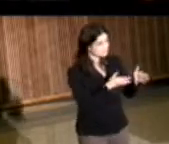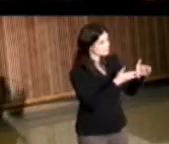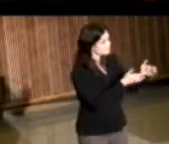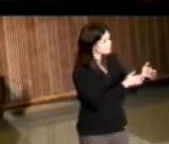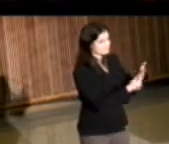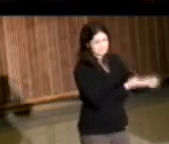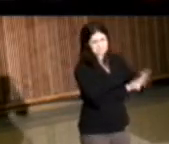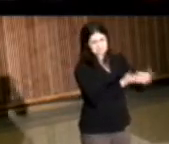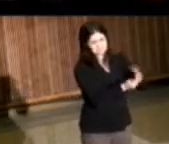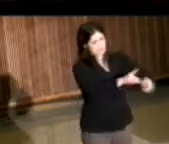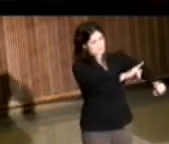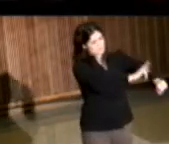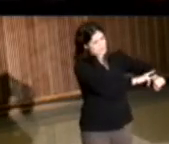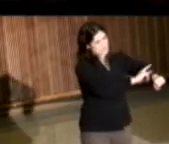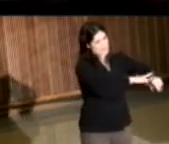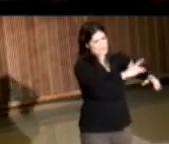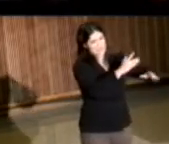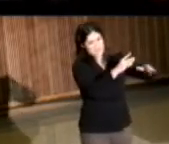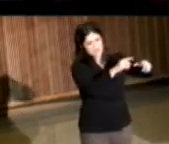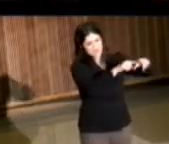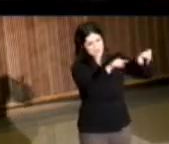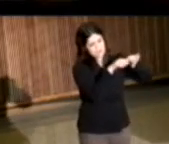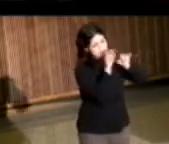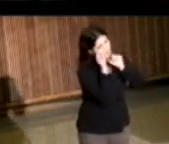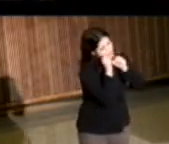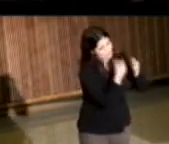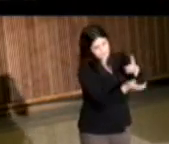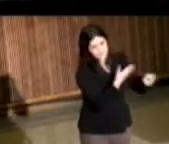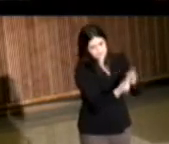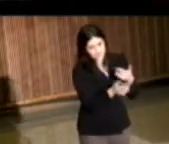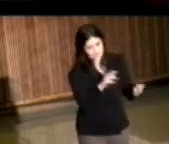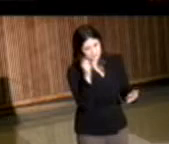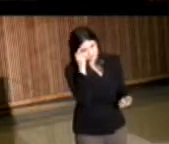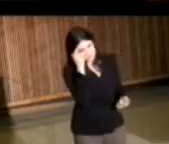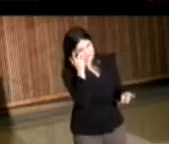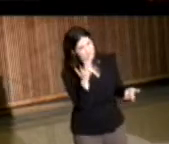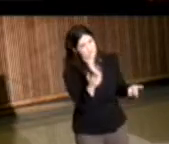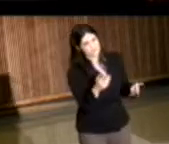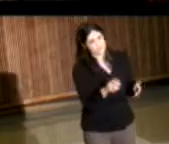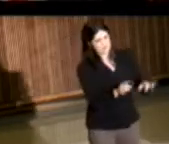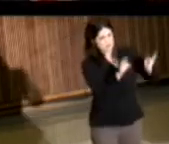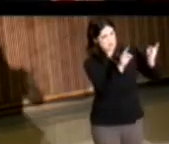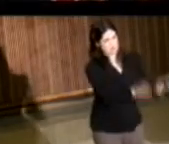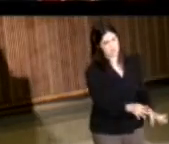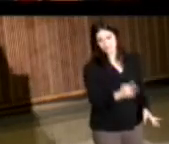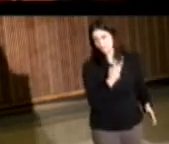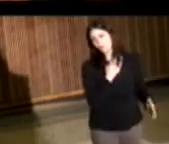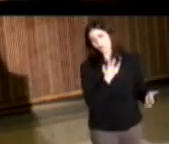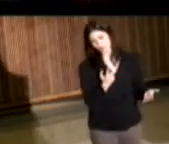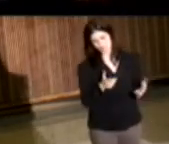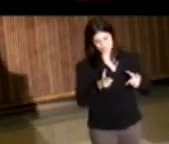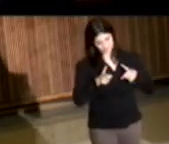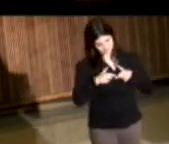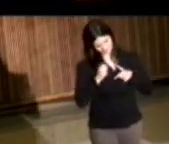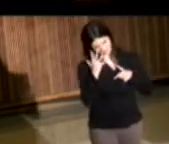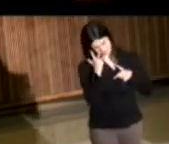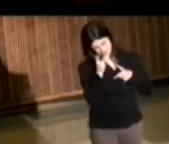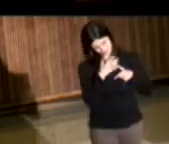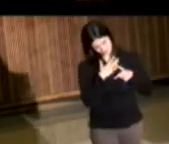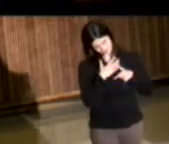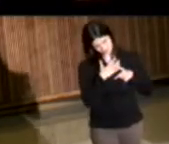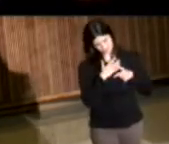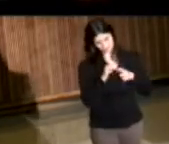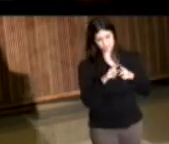Em qualquer lugar, né? A gente fica com vergonha de jogar fora. Fala a verdade, a gente fica na minha medalha e tal,